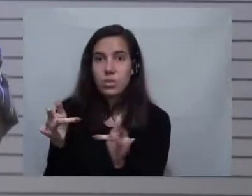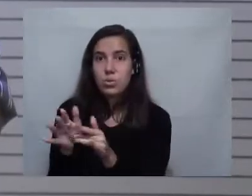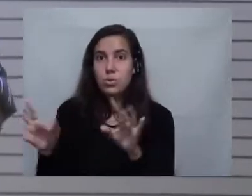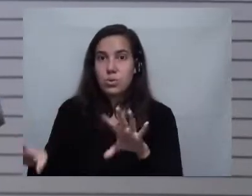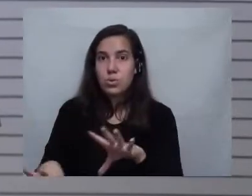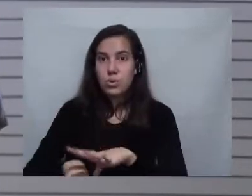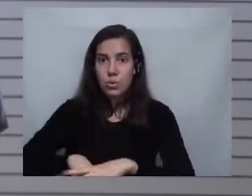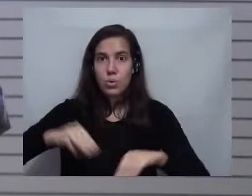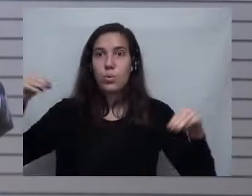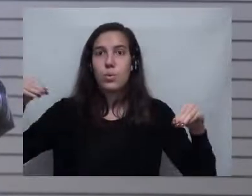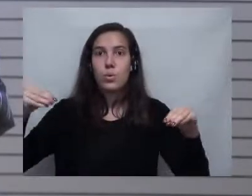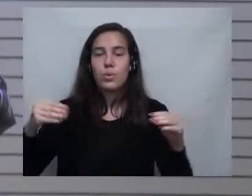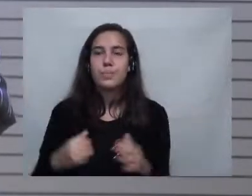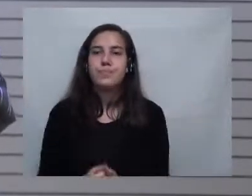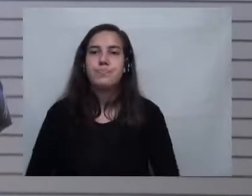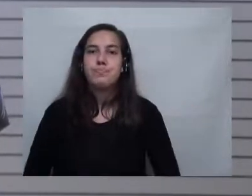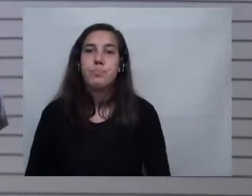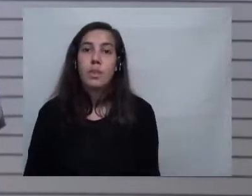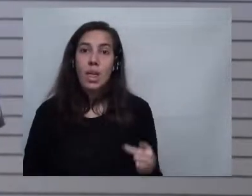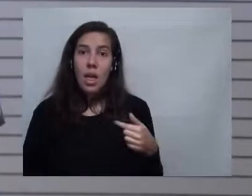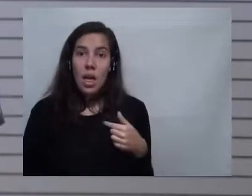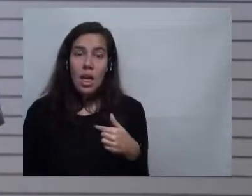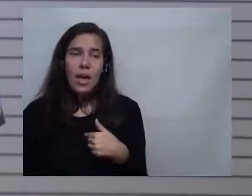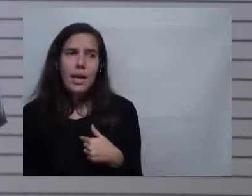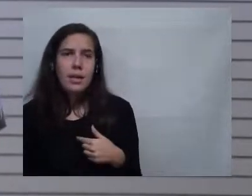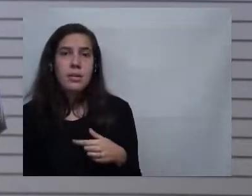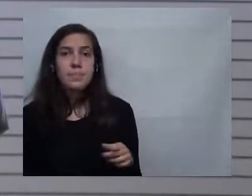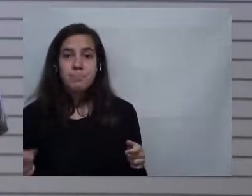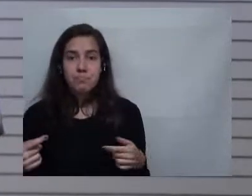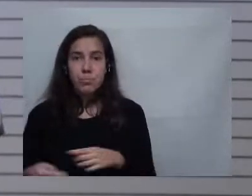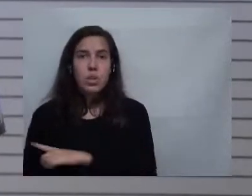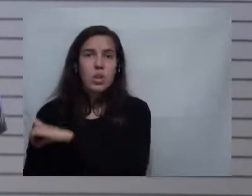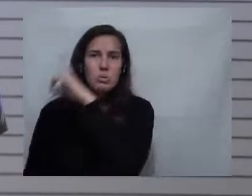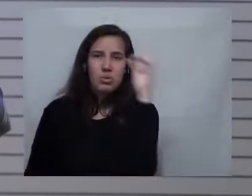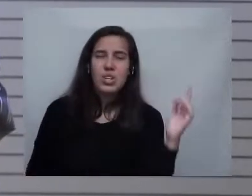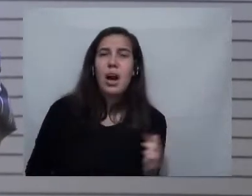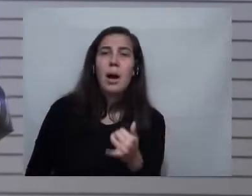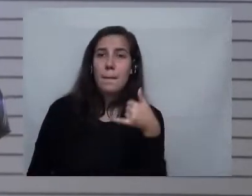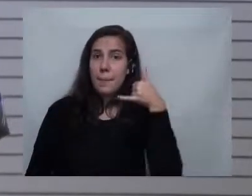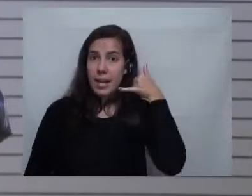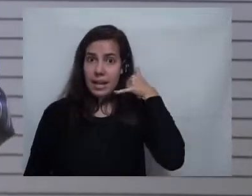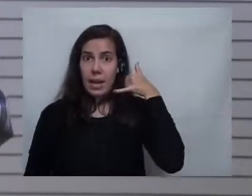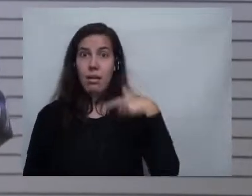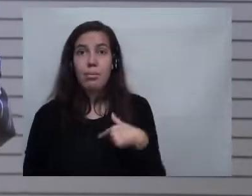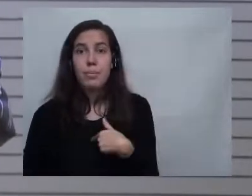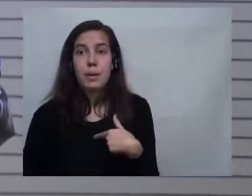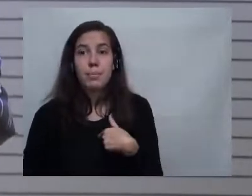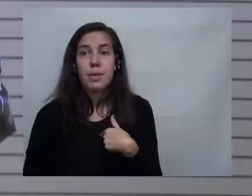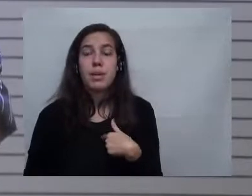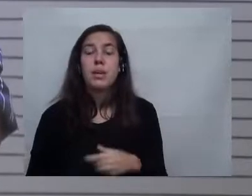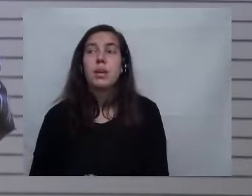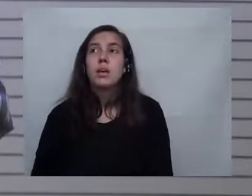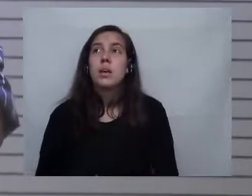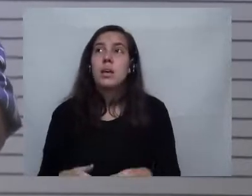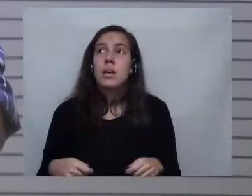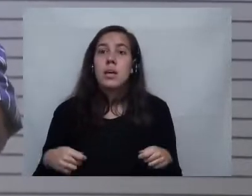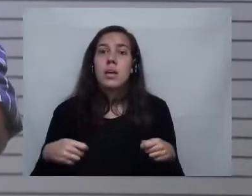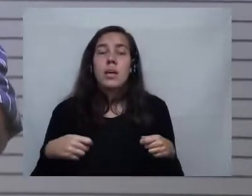hospital militar vai lá orar porque na extremos são Não mas